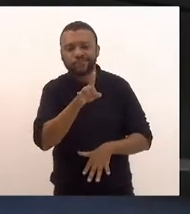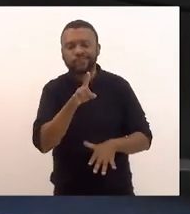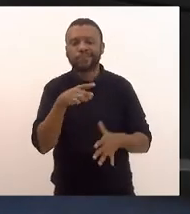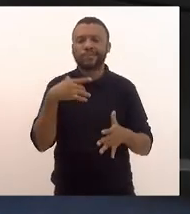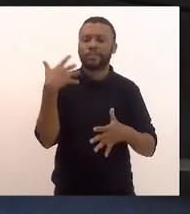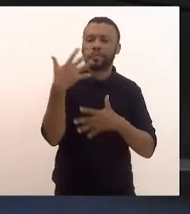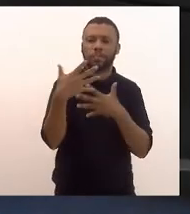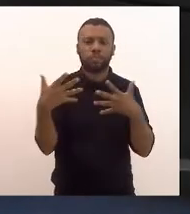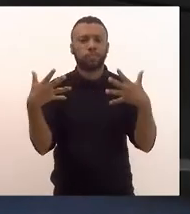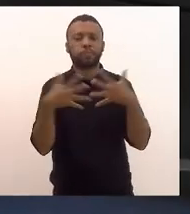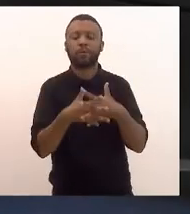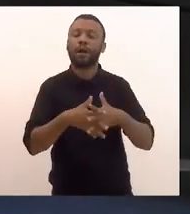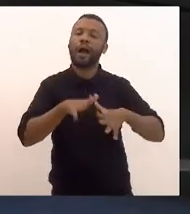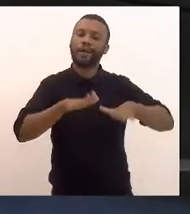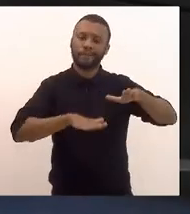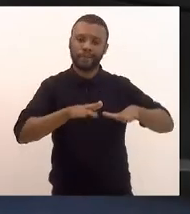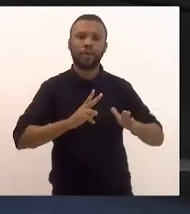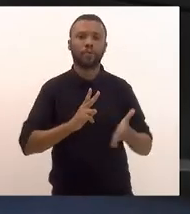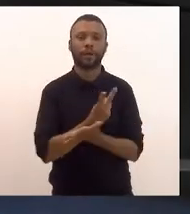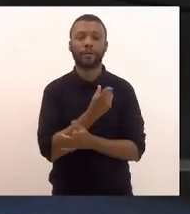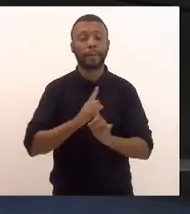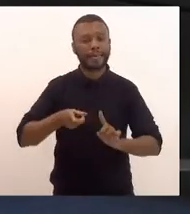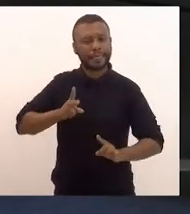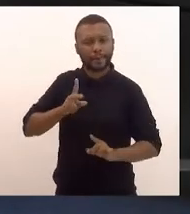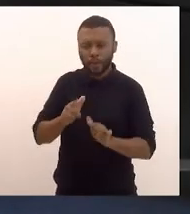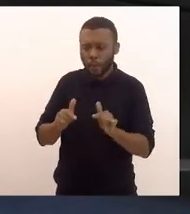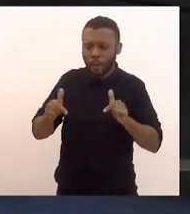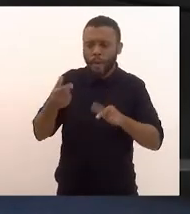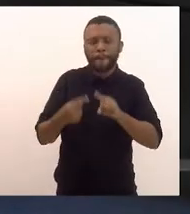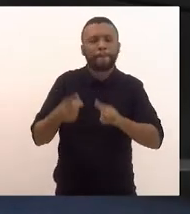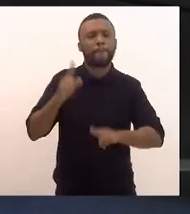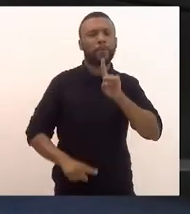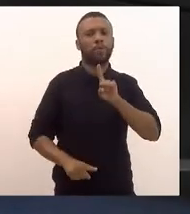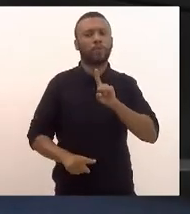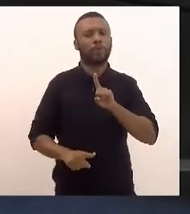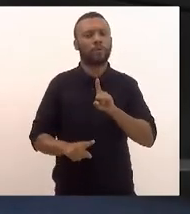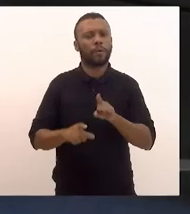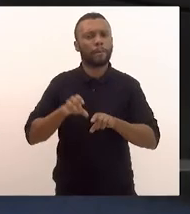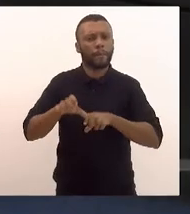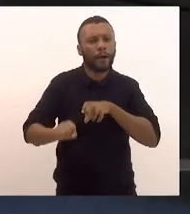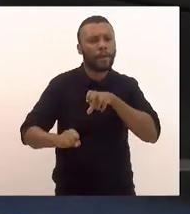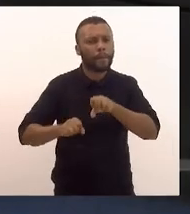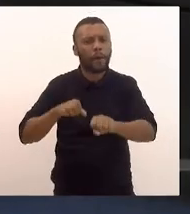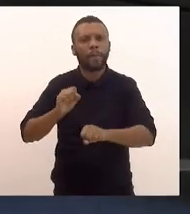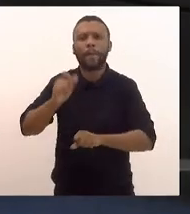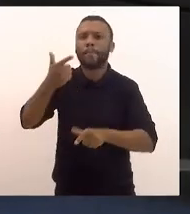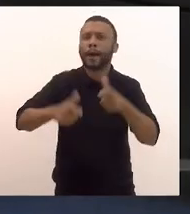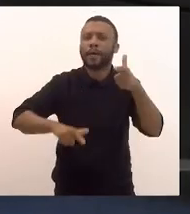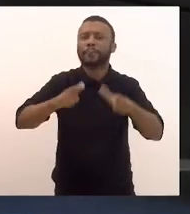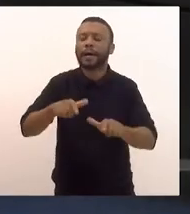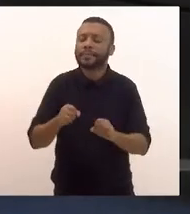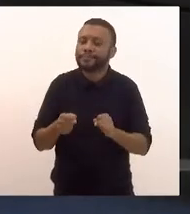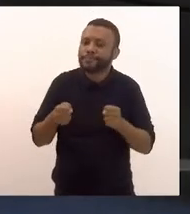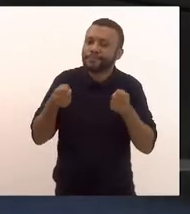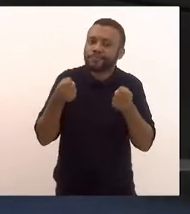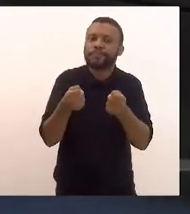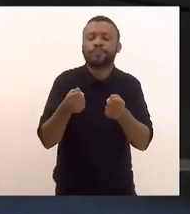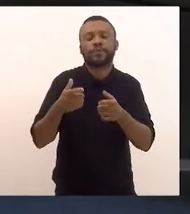turbulentos mas sempre avançando buscando cada vez mais empreender